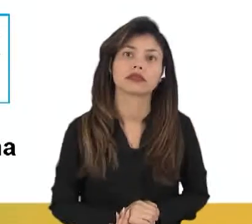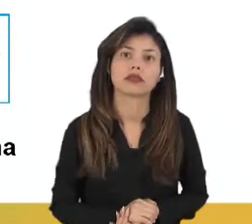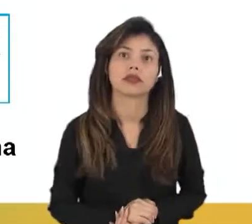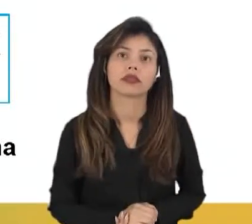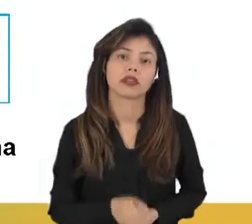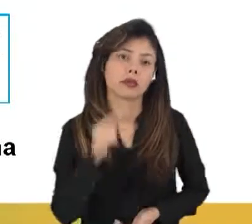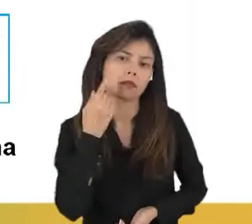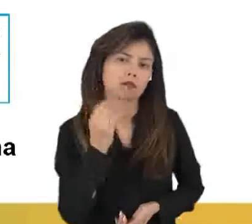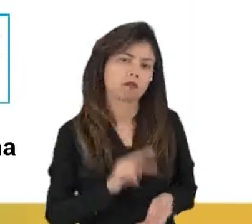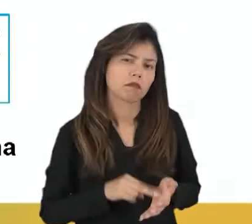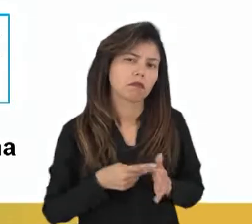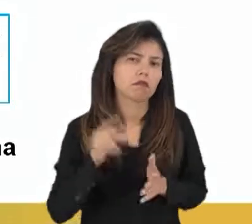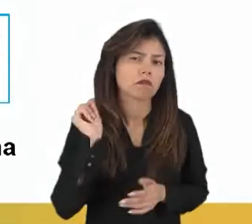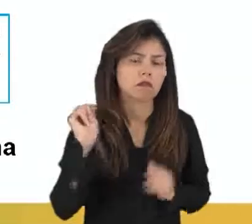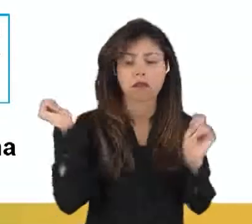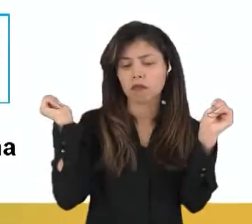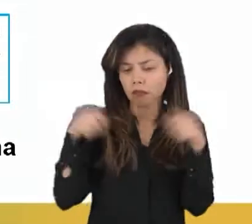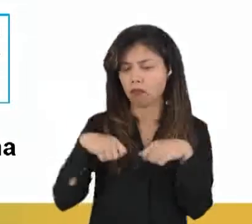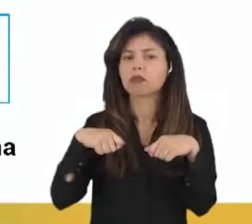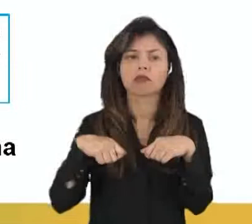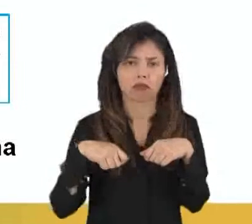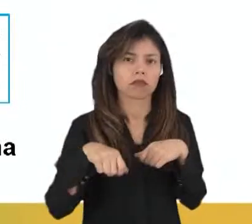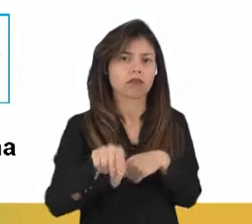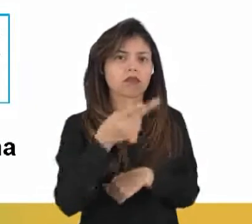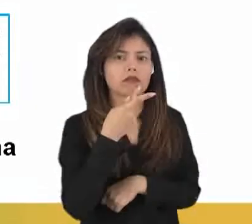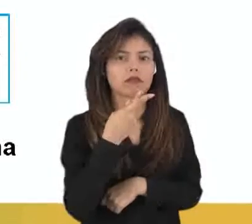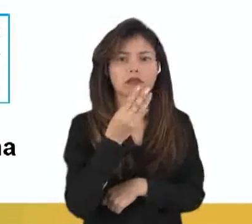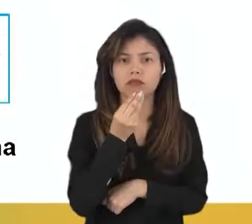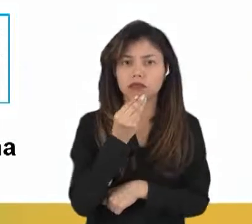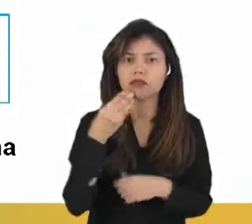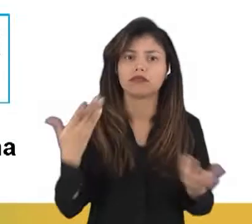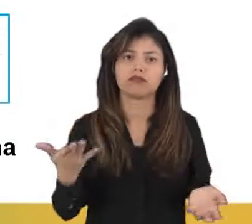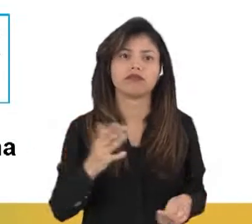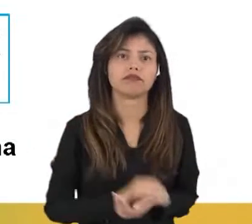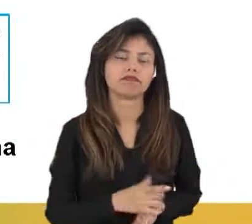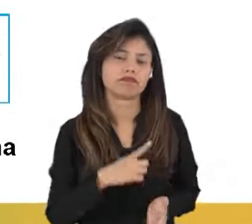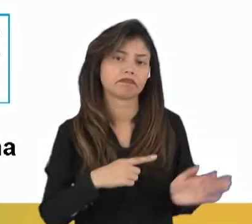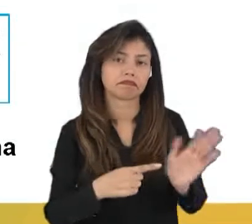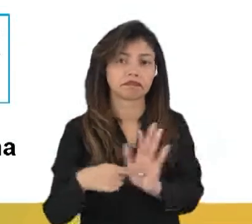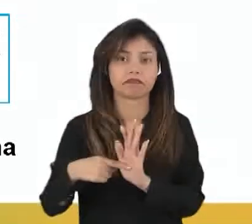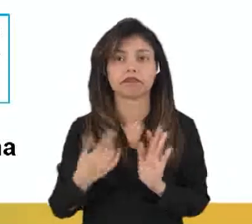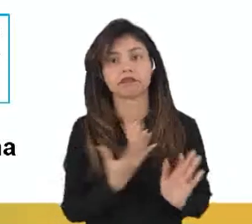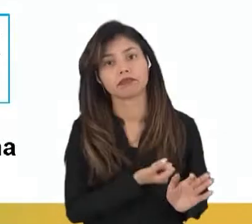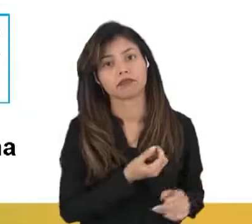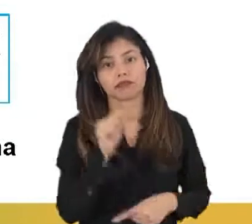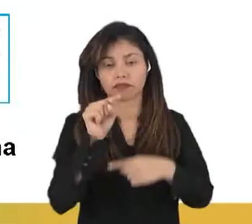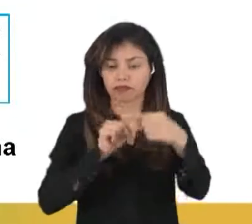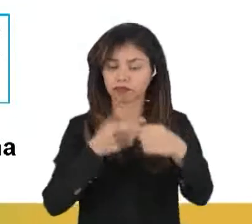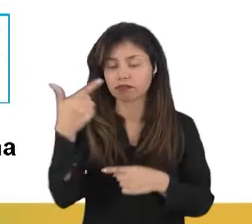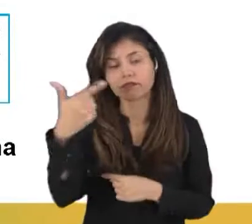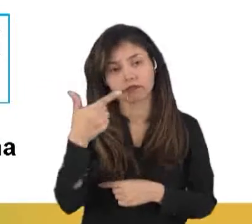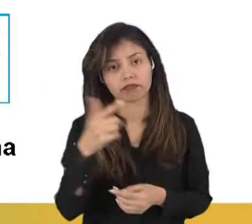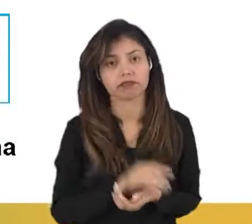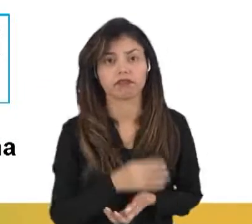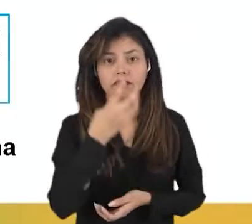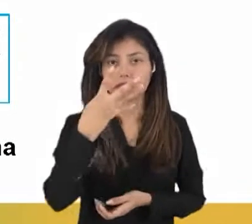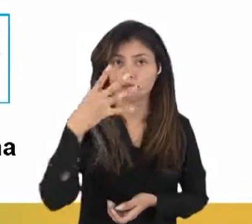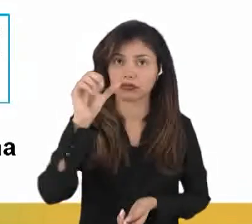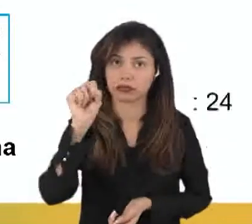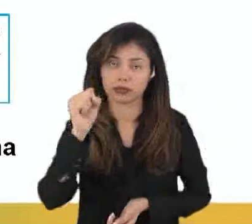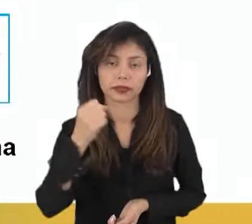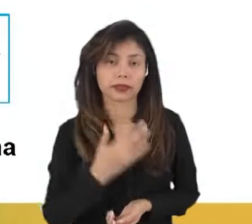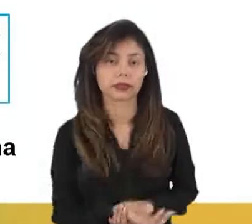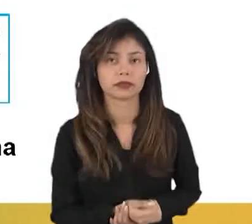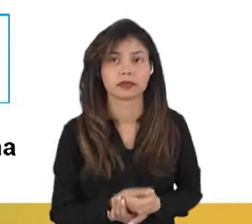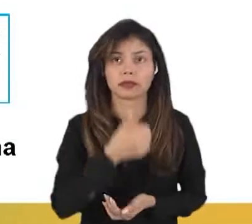Então, quer dizer que a probabilidade aqui, né, de obtermos um número que seja divisível por 2 é de 48